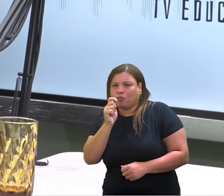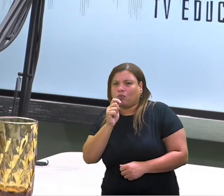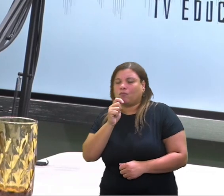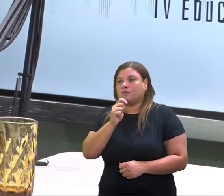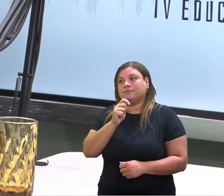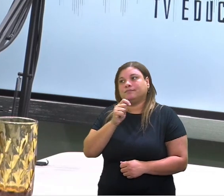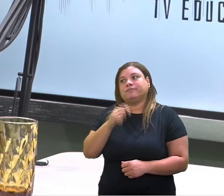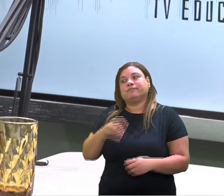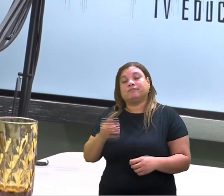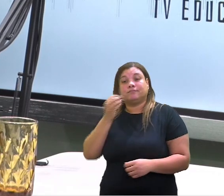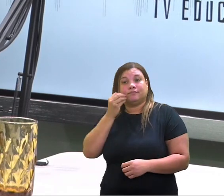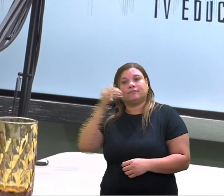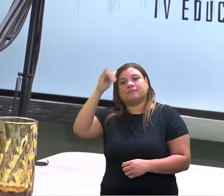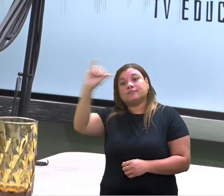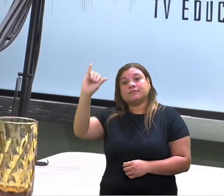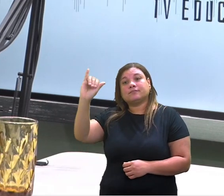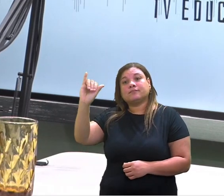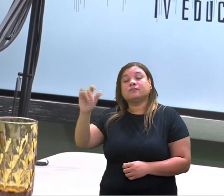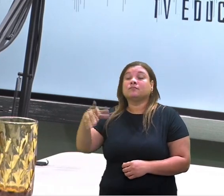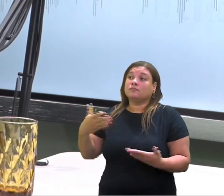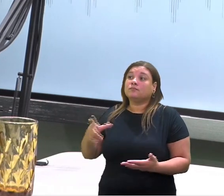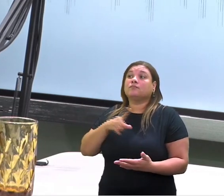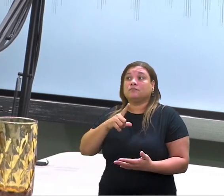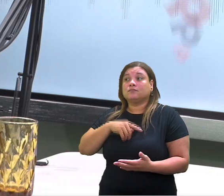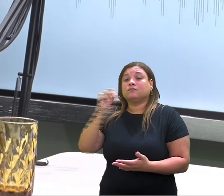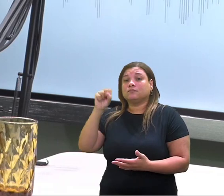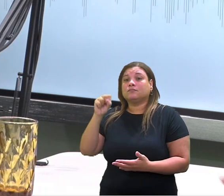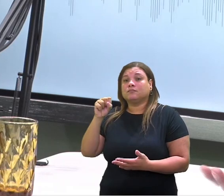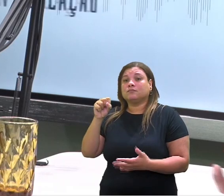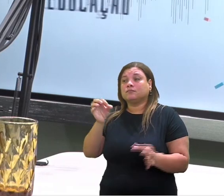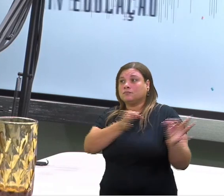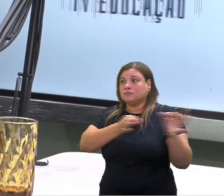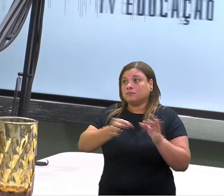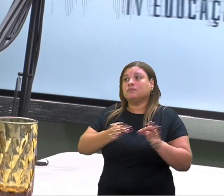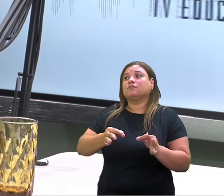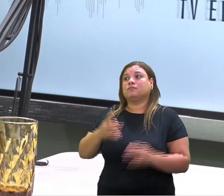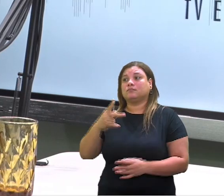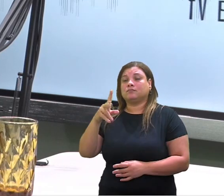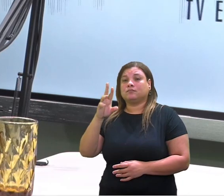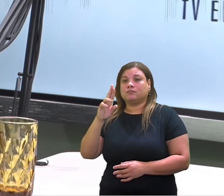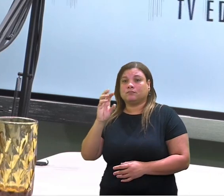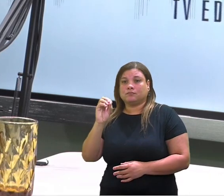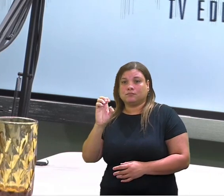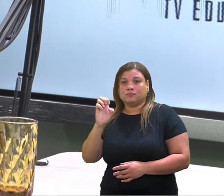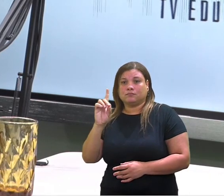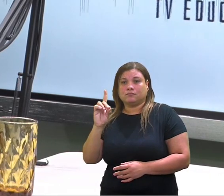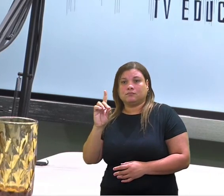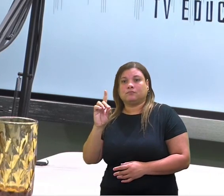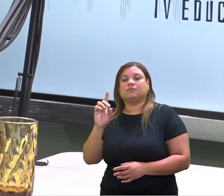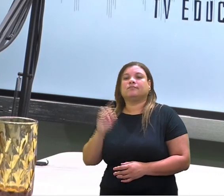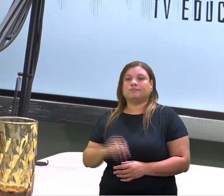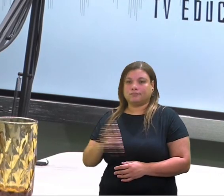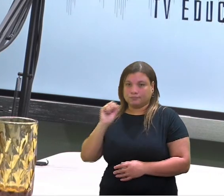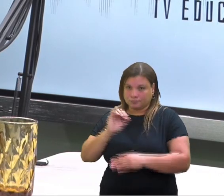Isa, nós temos outros projetos também, igual o Padrinho da Escola, onde, além do PROERD,